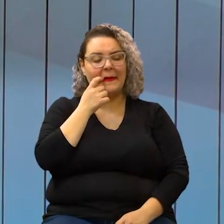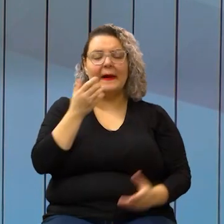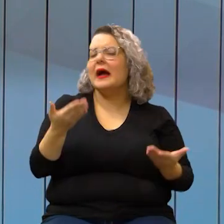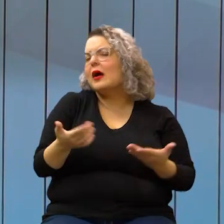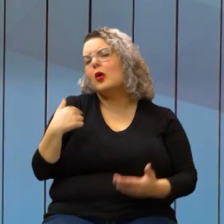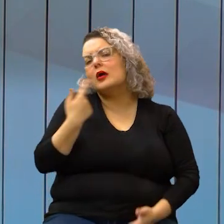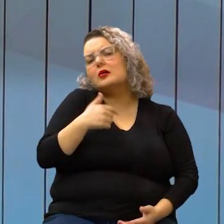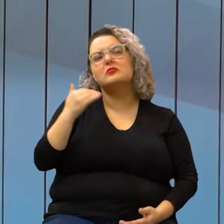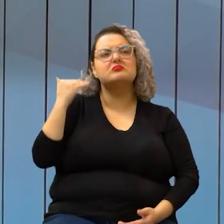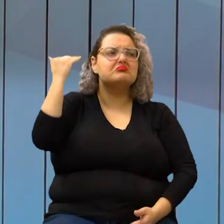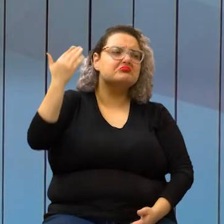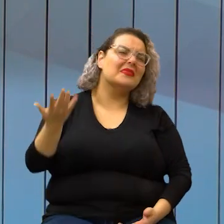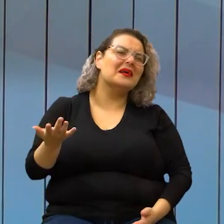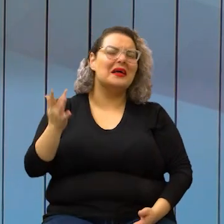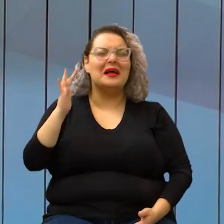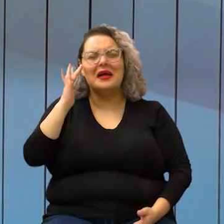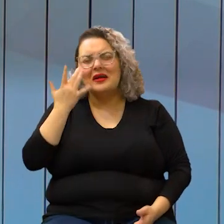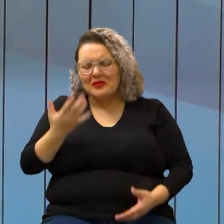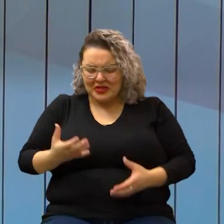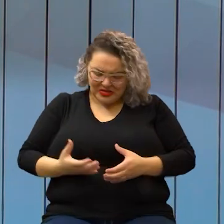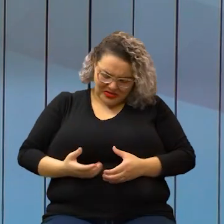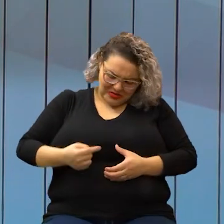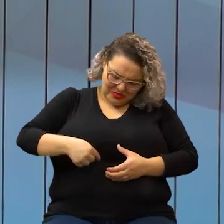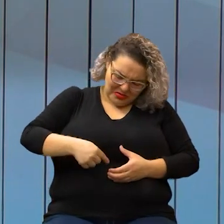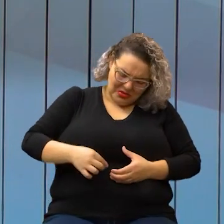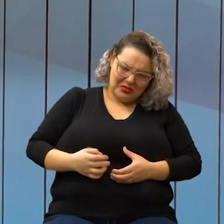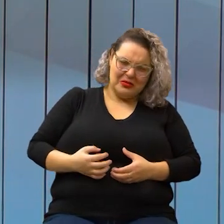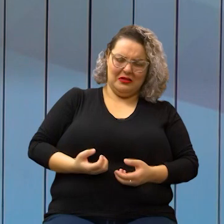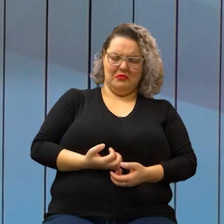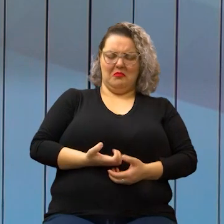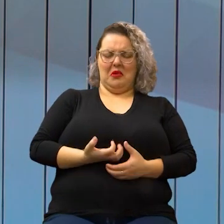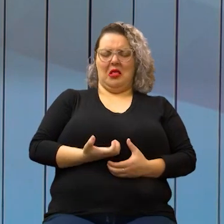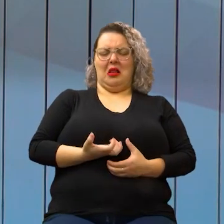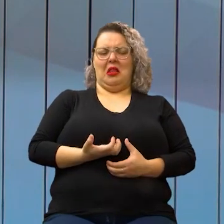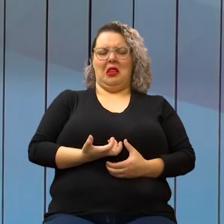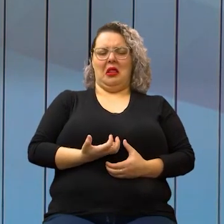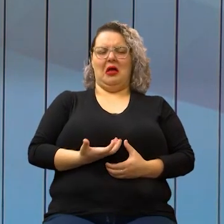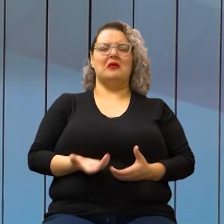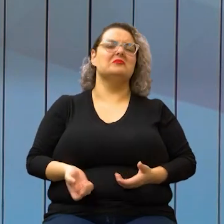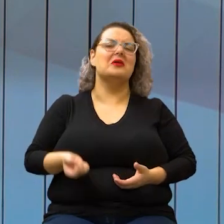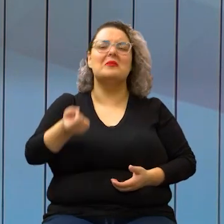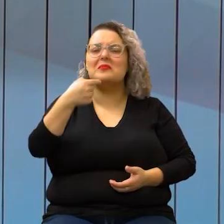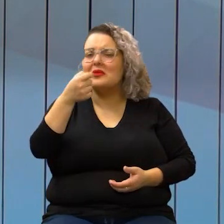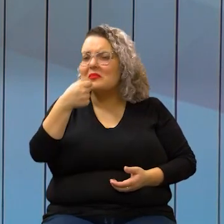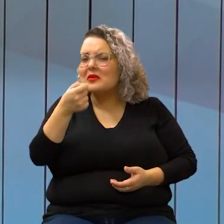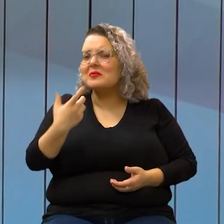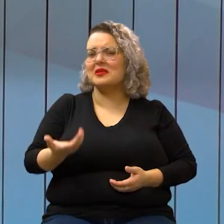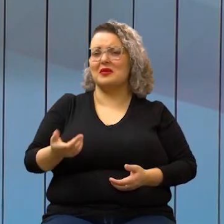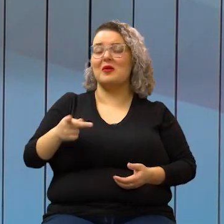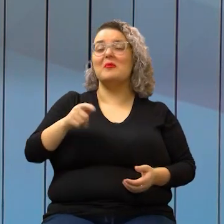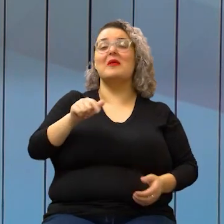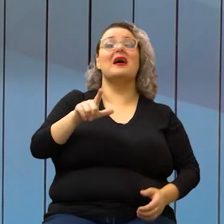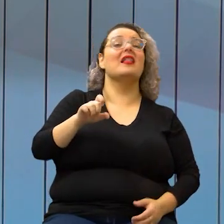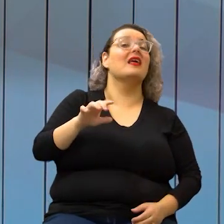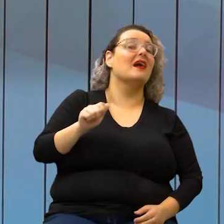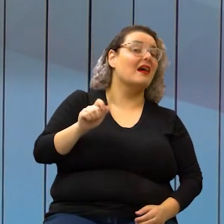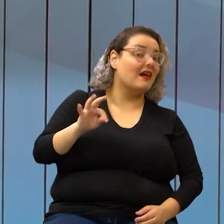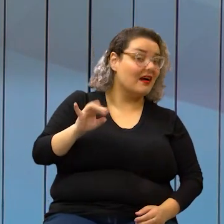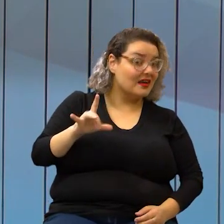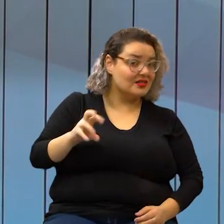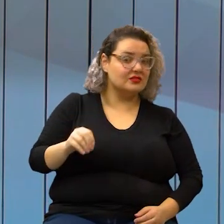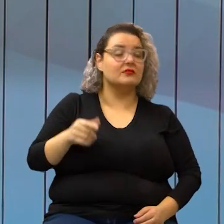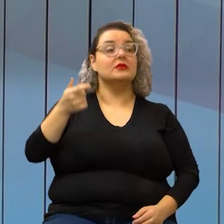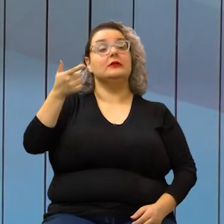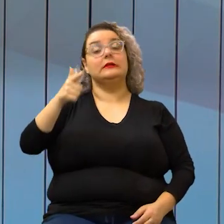nós adultos, de repente, eu acho que eu estou com uma gastrite, estou com uma queimação, né, vou tomar um remedinho